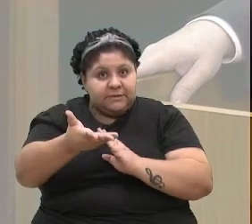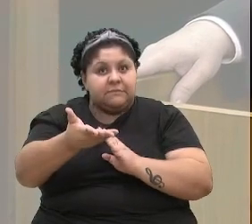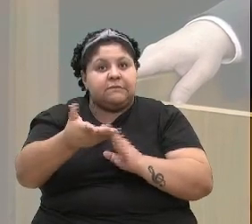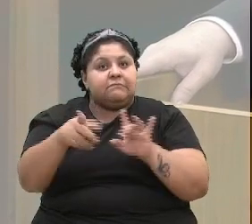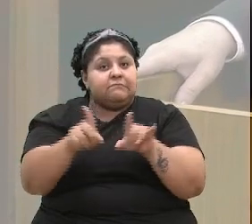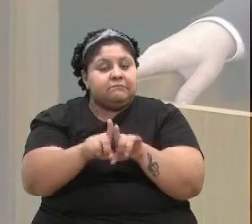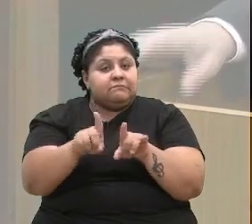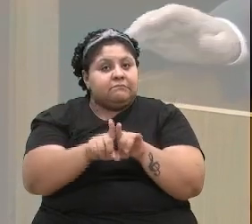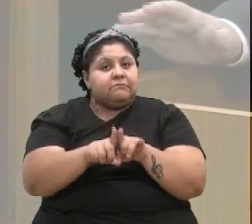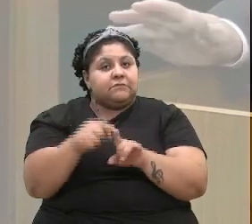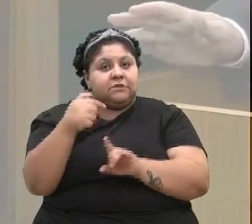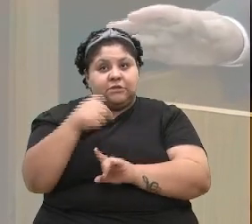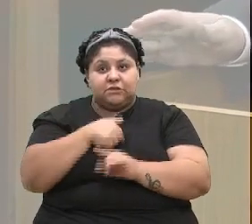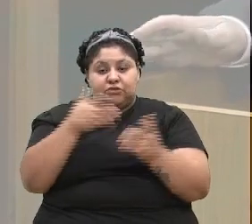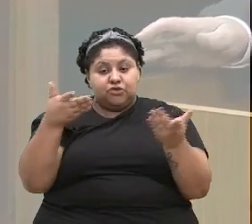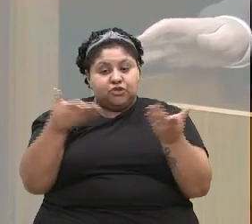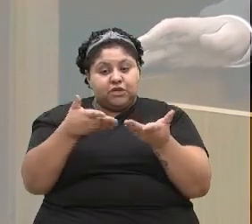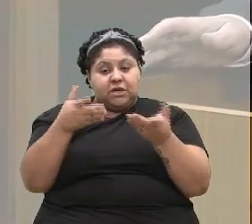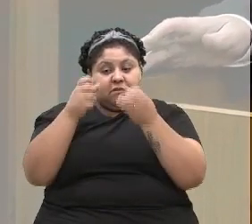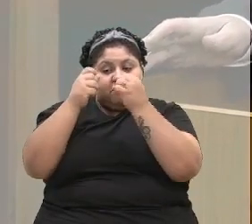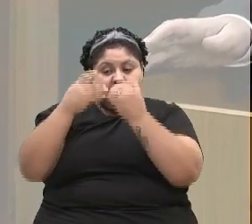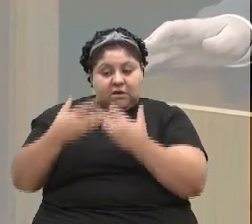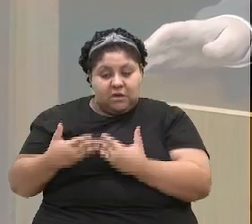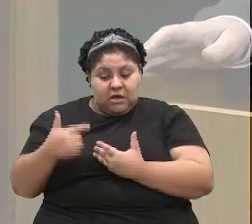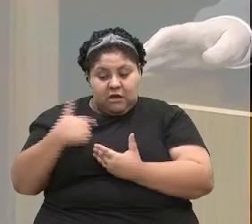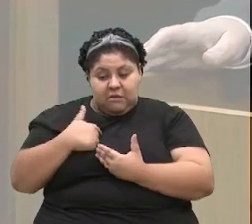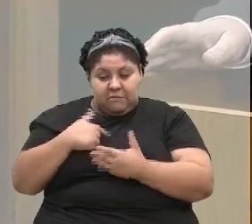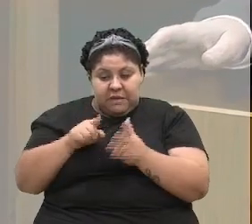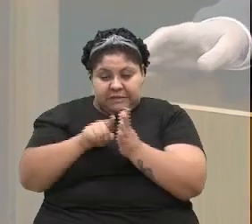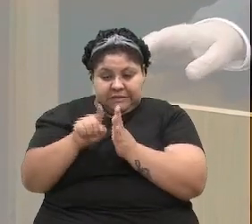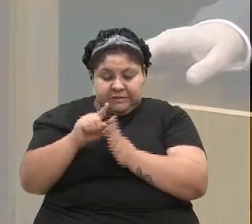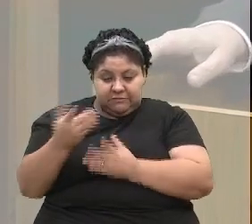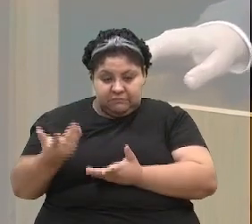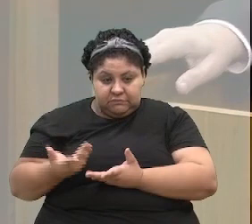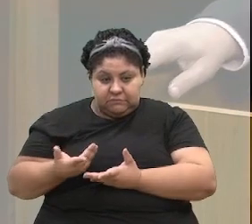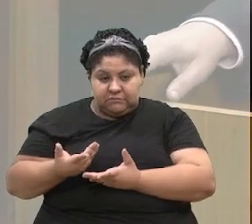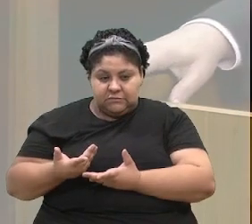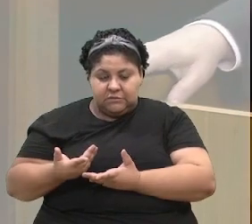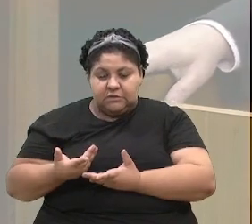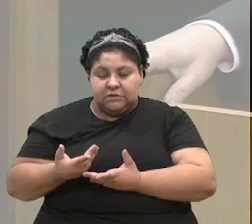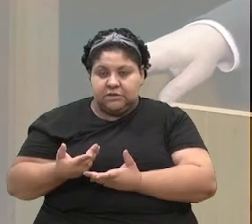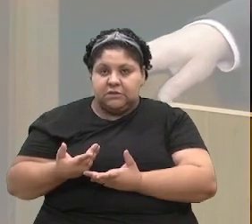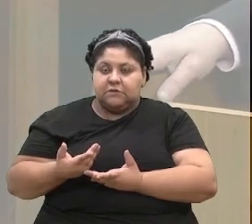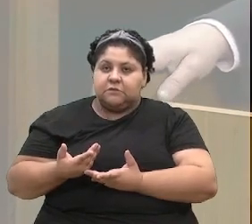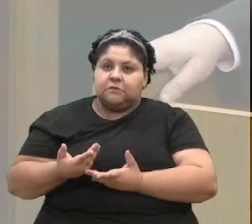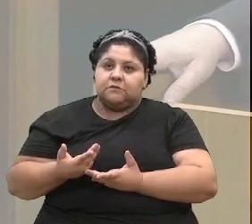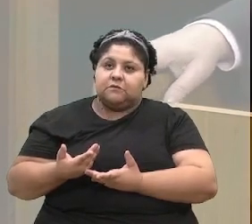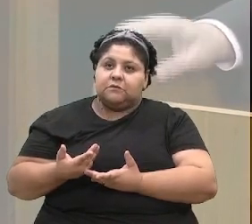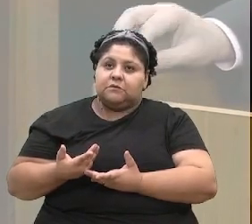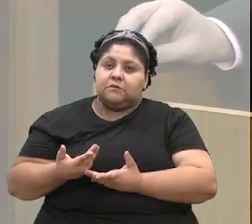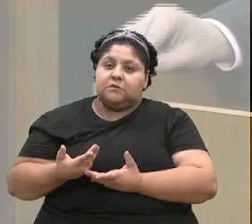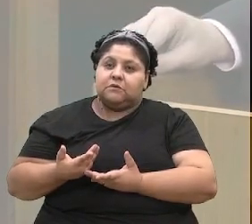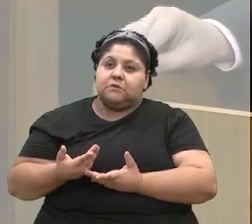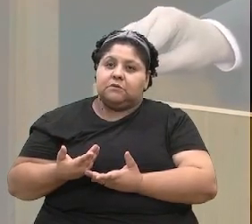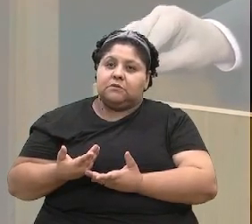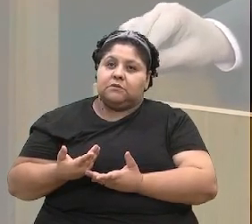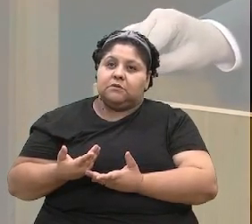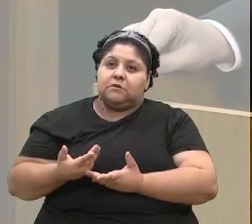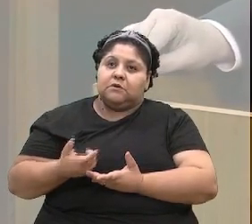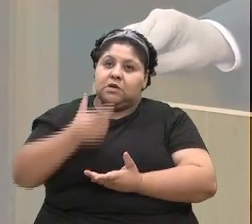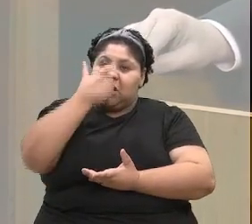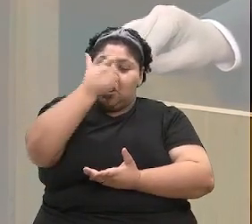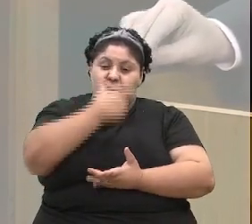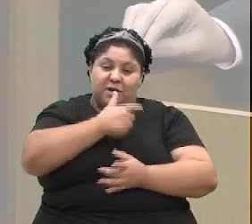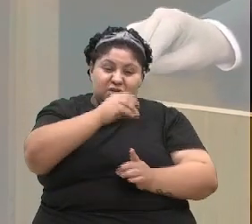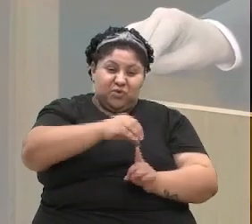né? E eu já vou colocar aqui a minha análise SWOT, senhora presidente, de leve, que eu acho que o principal ponto